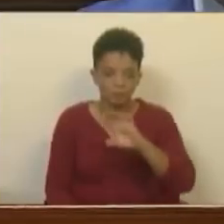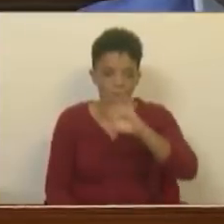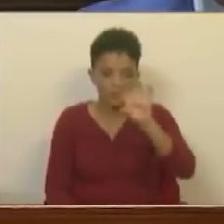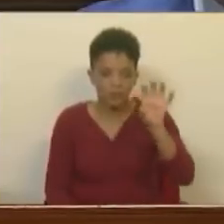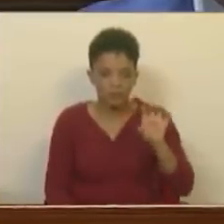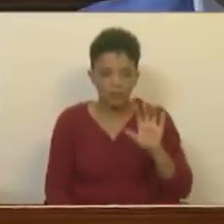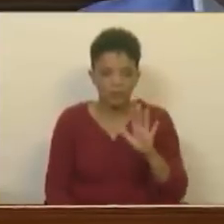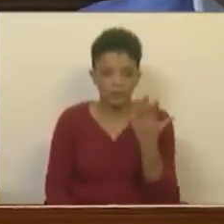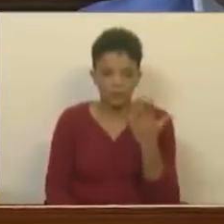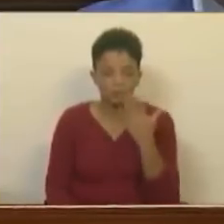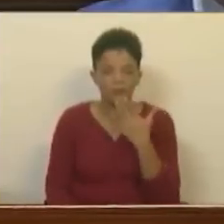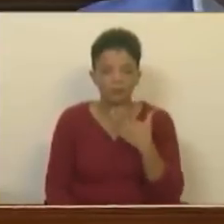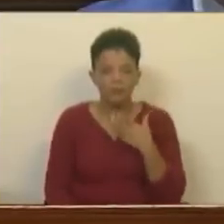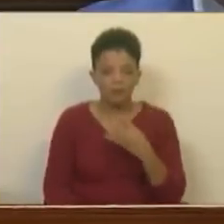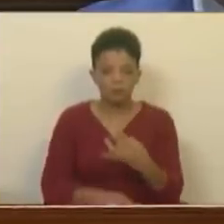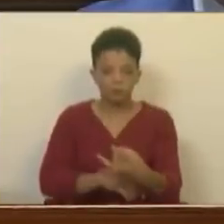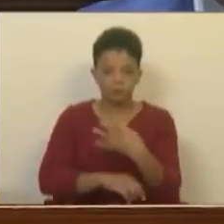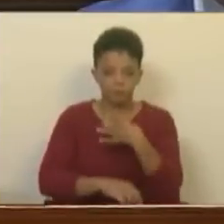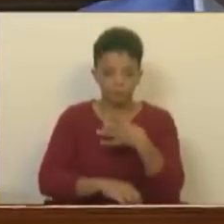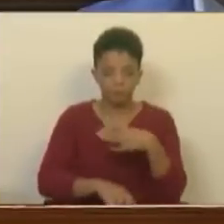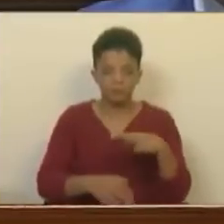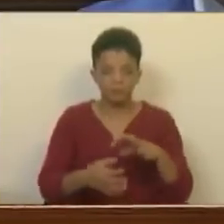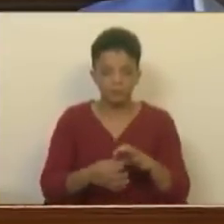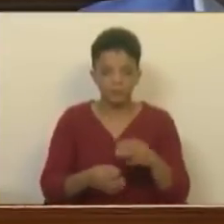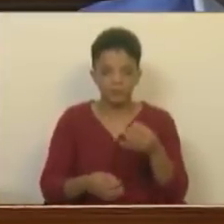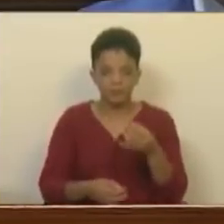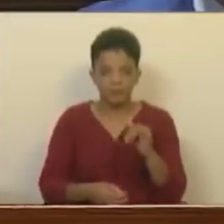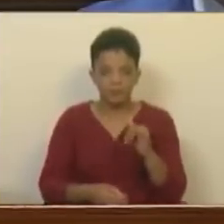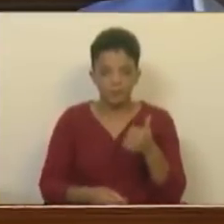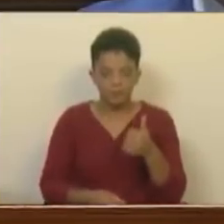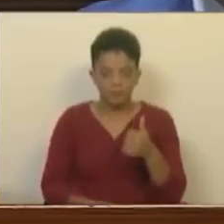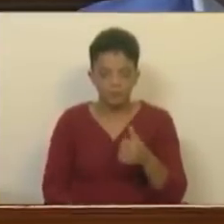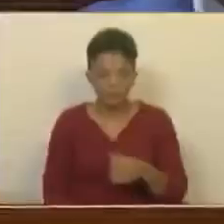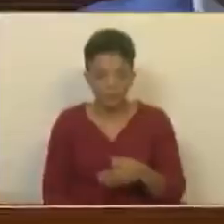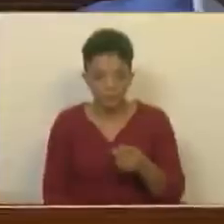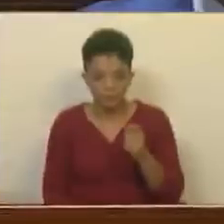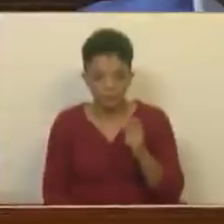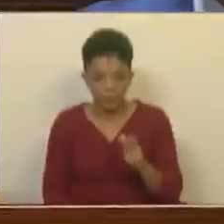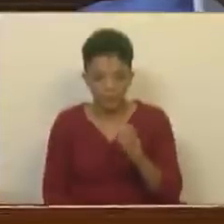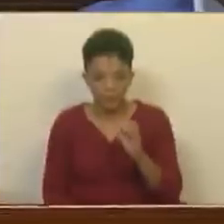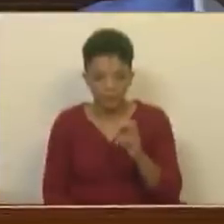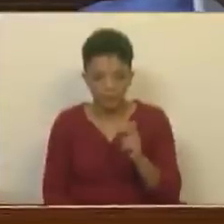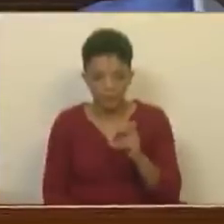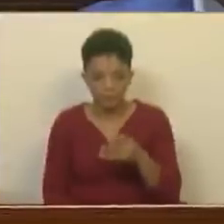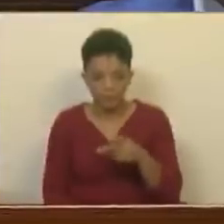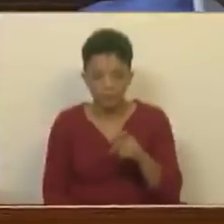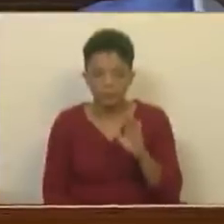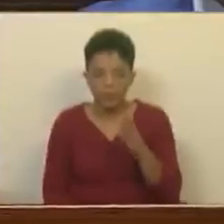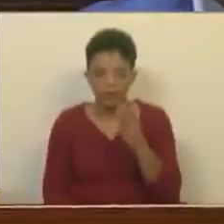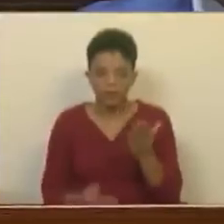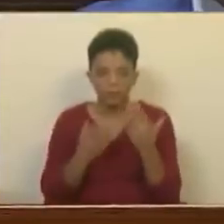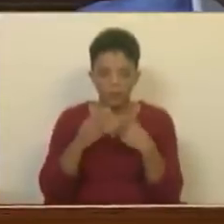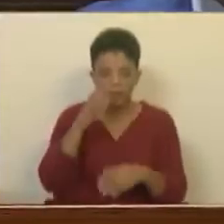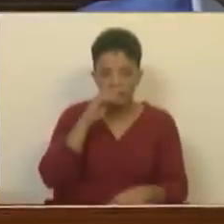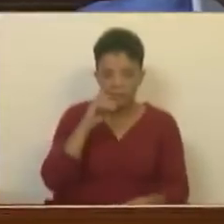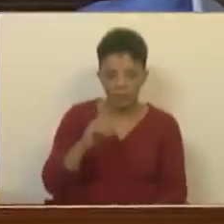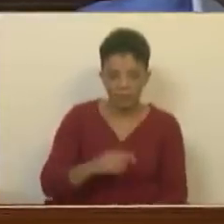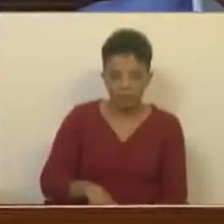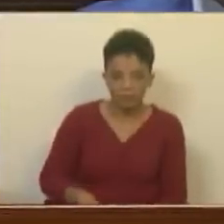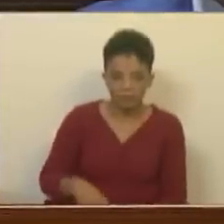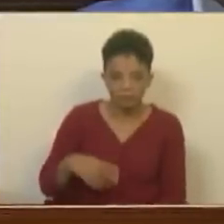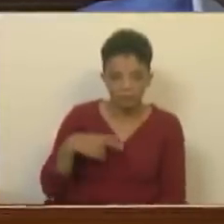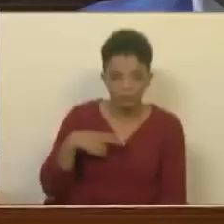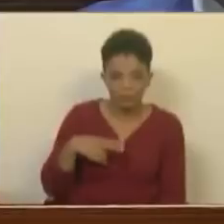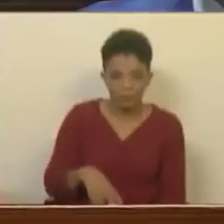que nos ultrapassaram em termos tipo per capita Mas vamos então comparar com a Alemanha com a Alemanha Portugal